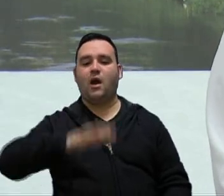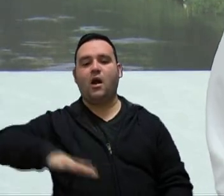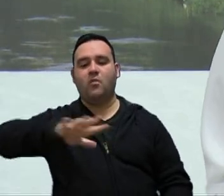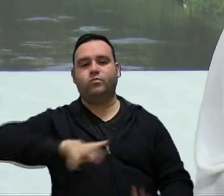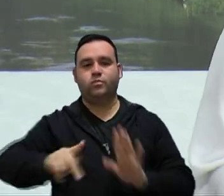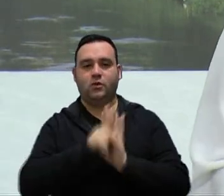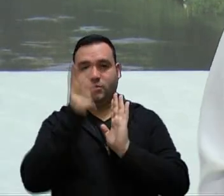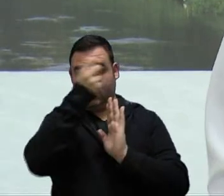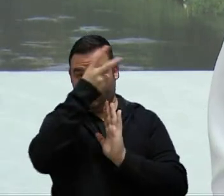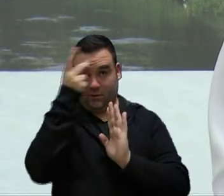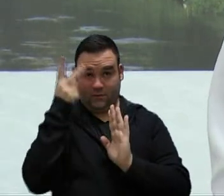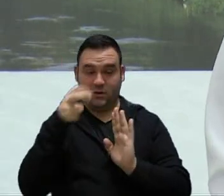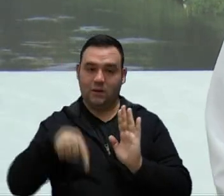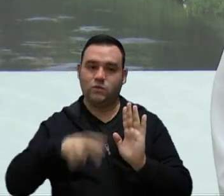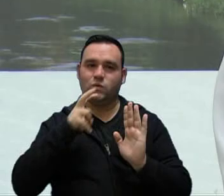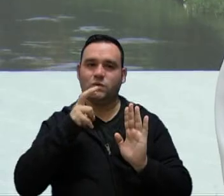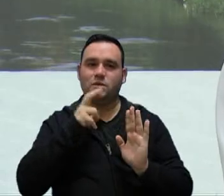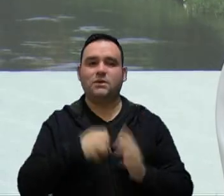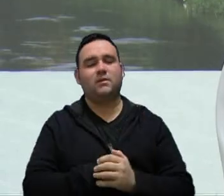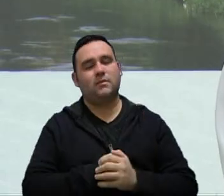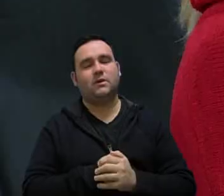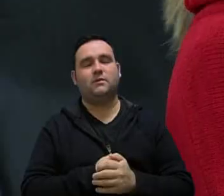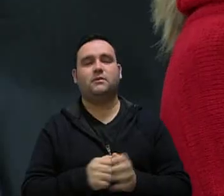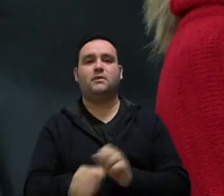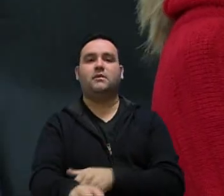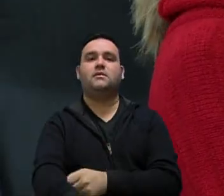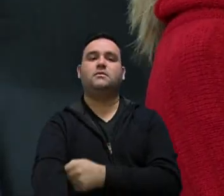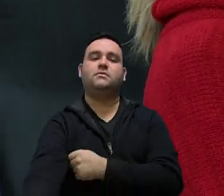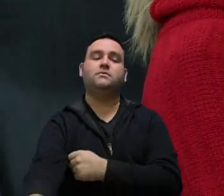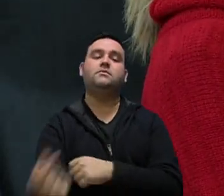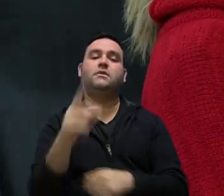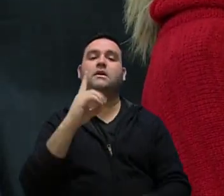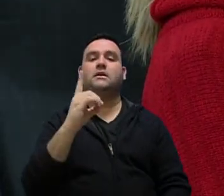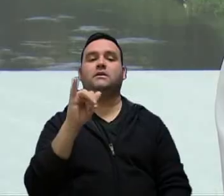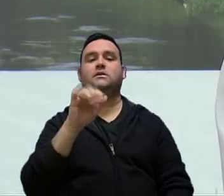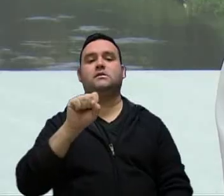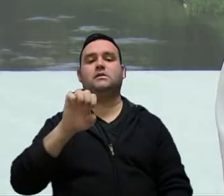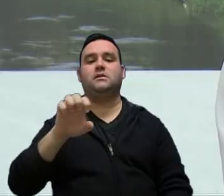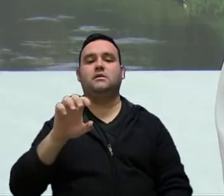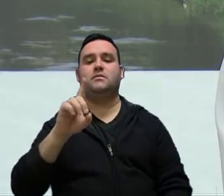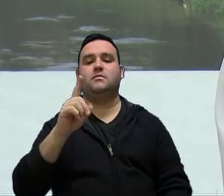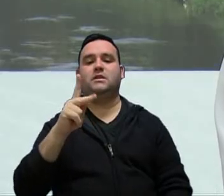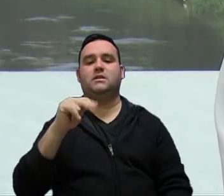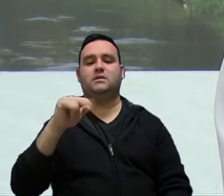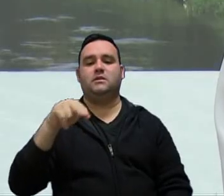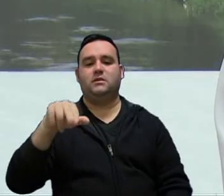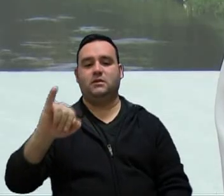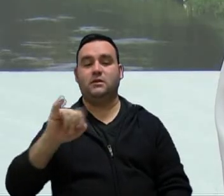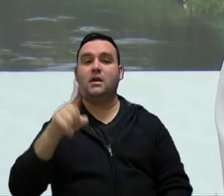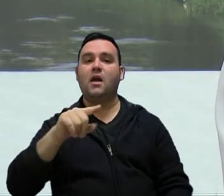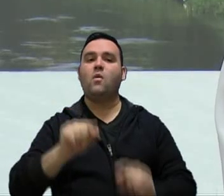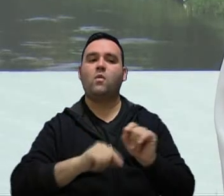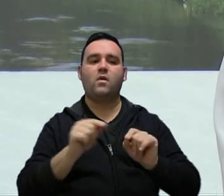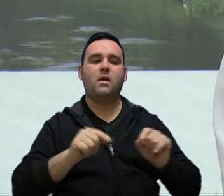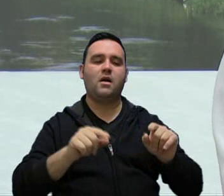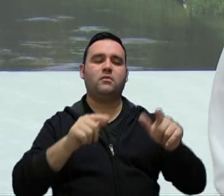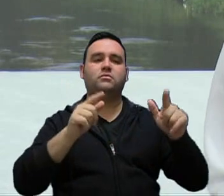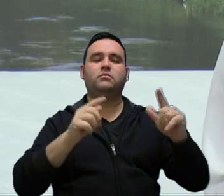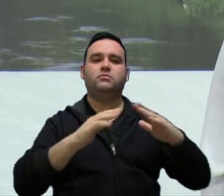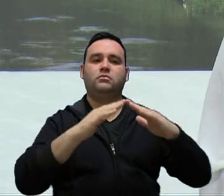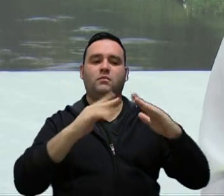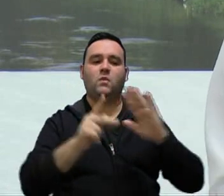de saúde da prefeitura municipal de sorocaba desde piccini lopes gestora de